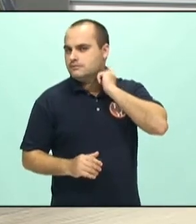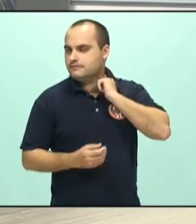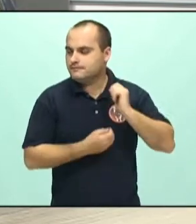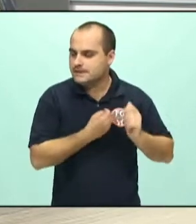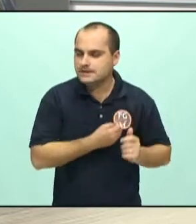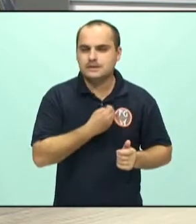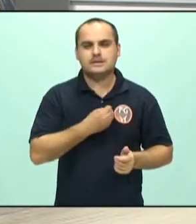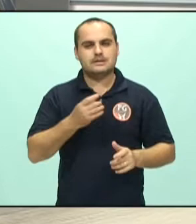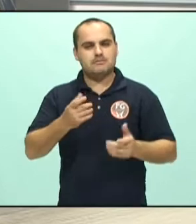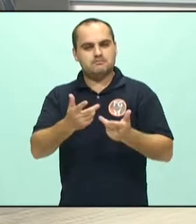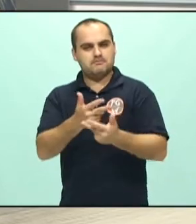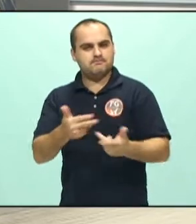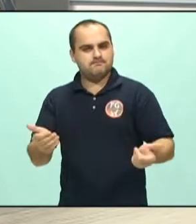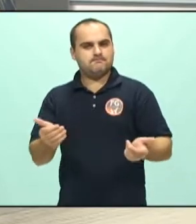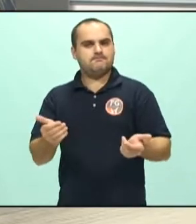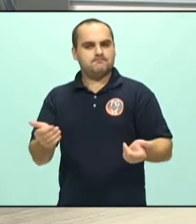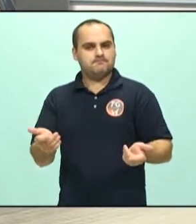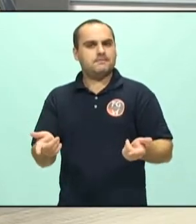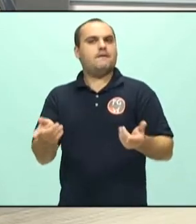recomeço. E